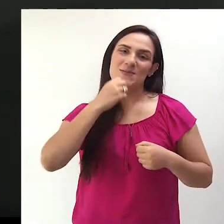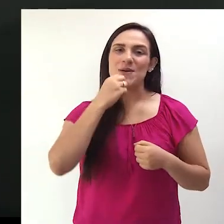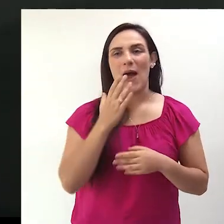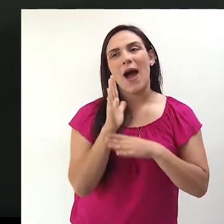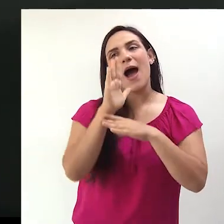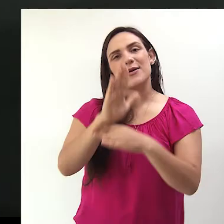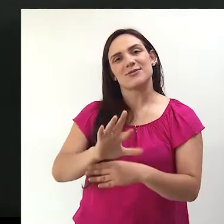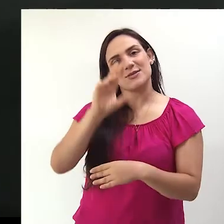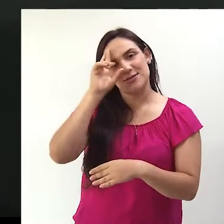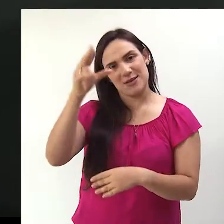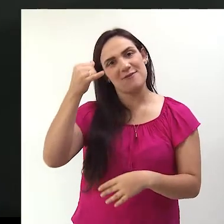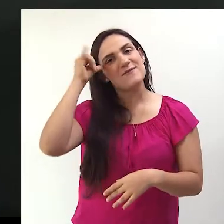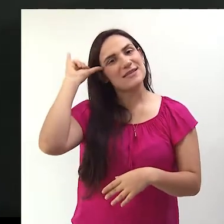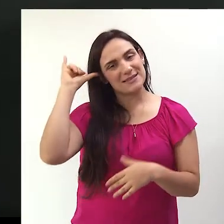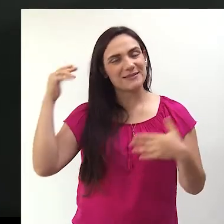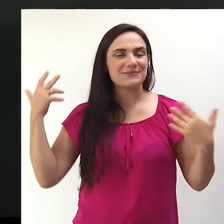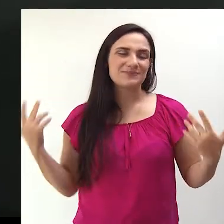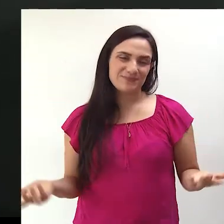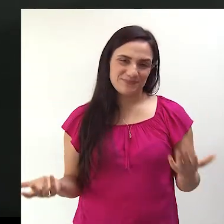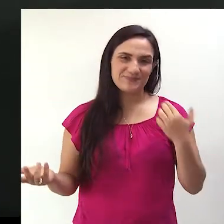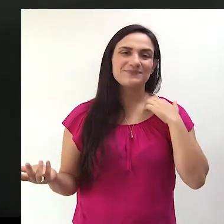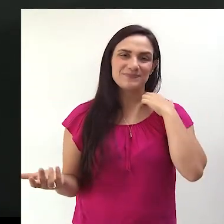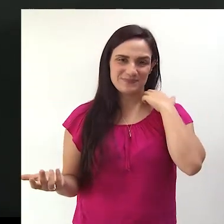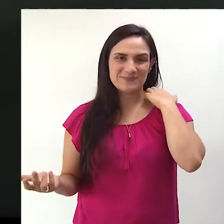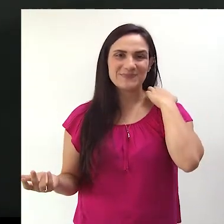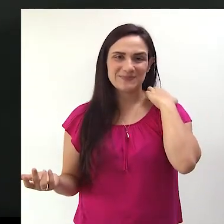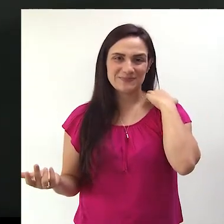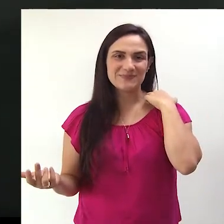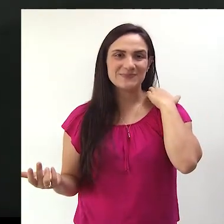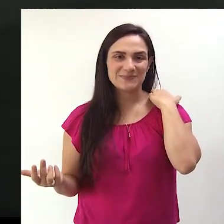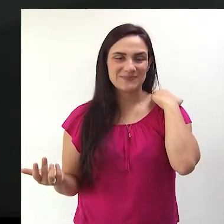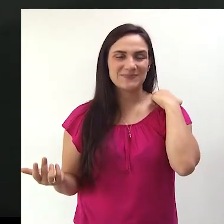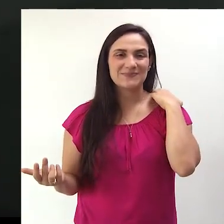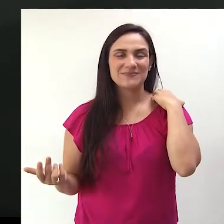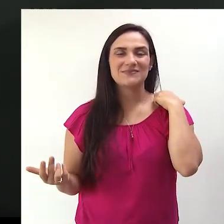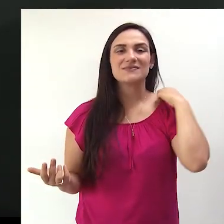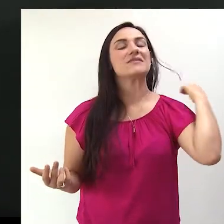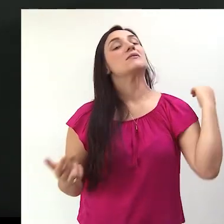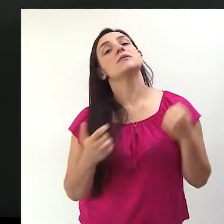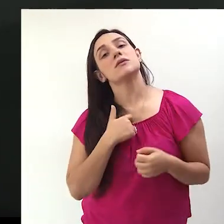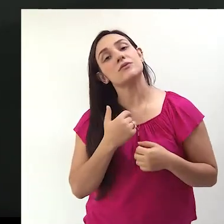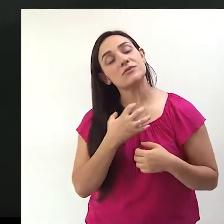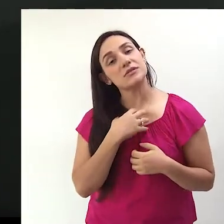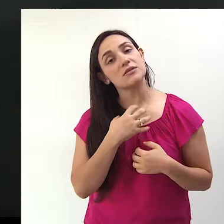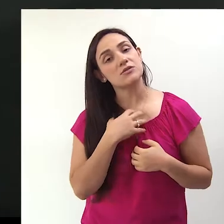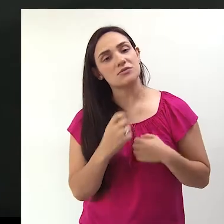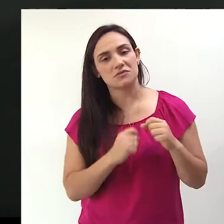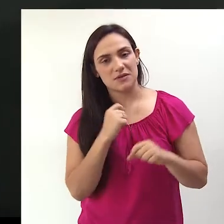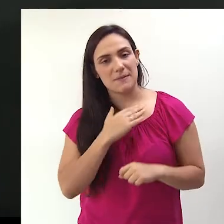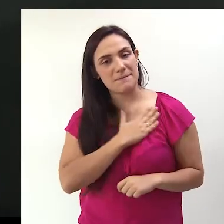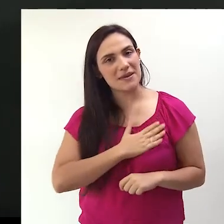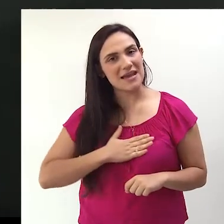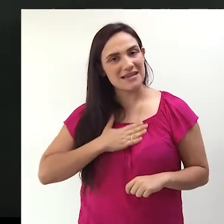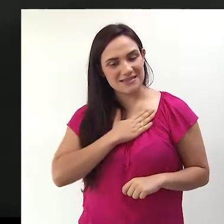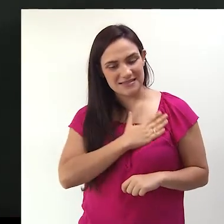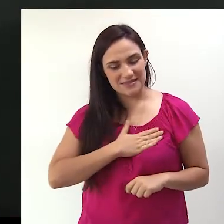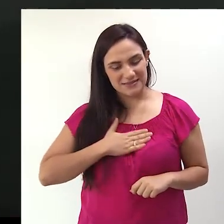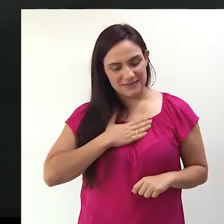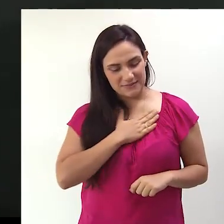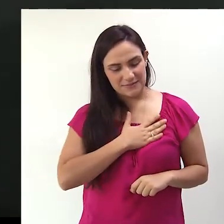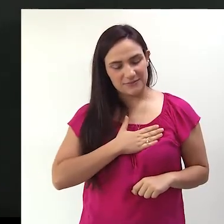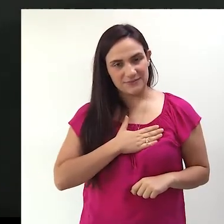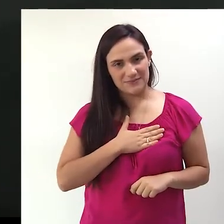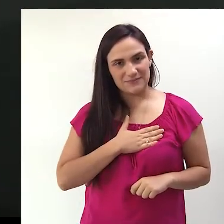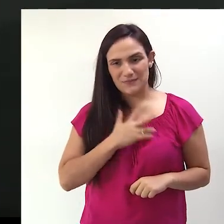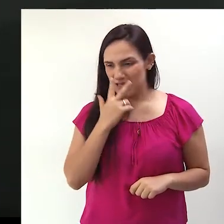objeto de subtração, eu considero assim o plus. Mas é aquele plus que fecha o trabalho com chave